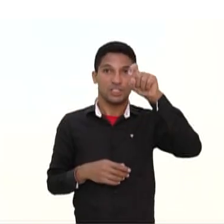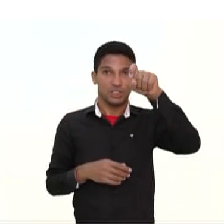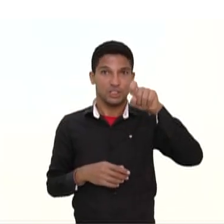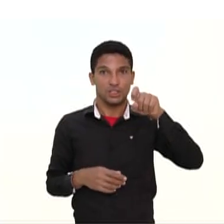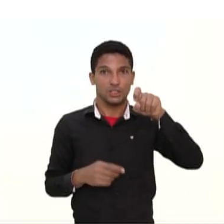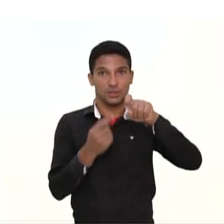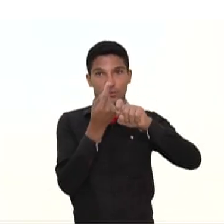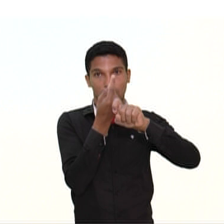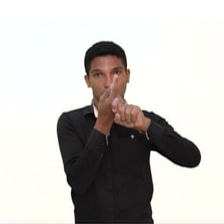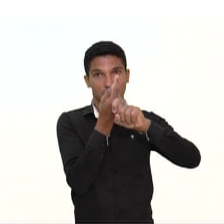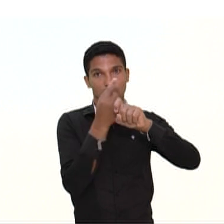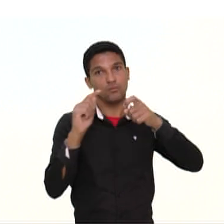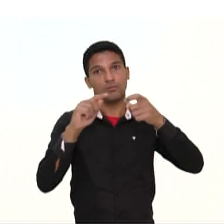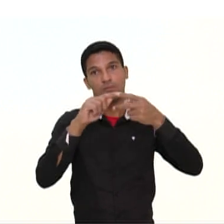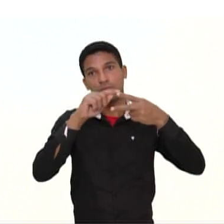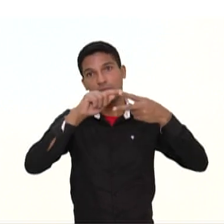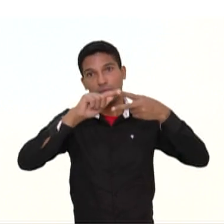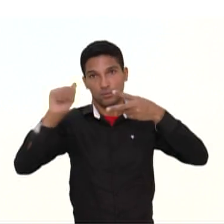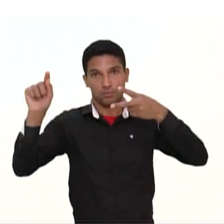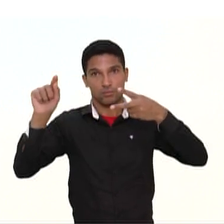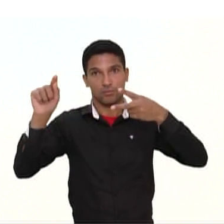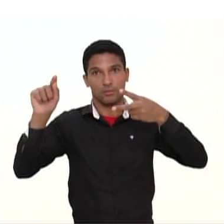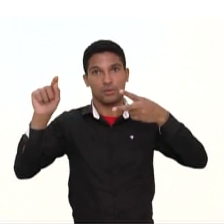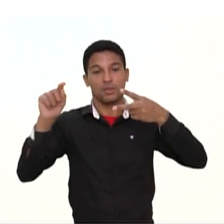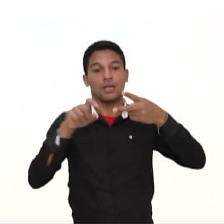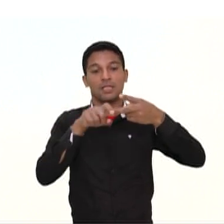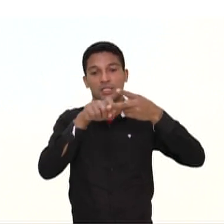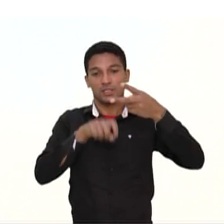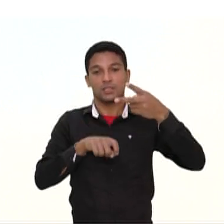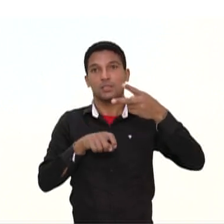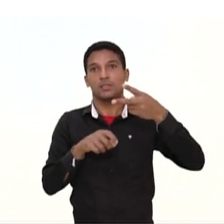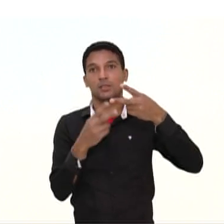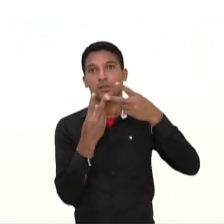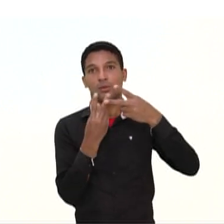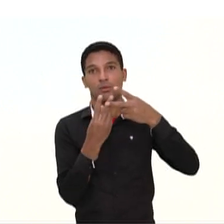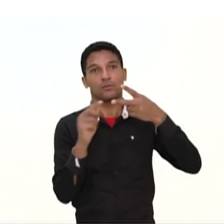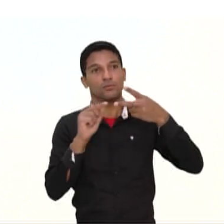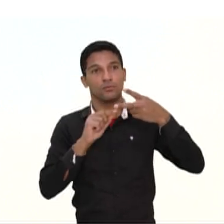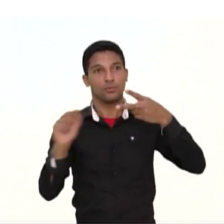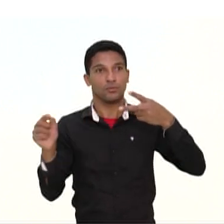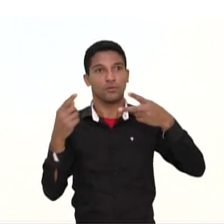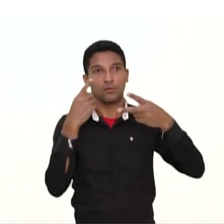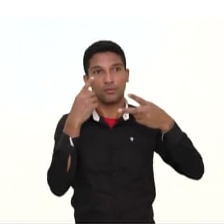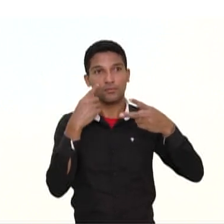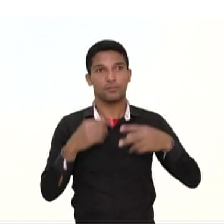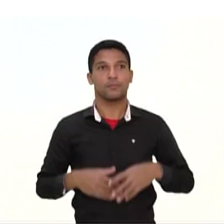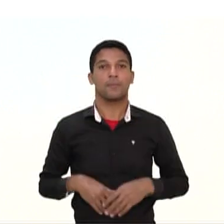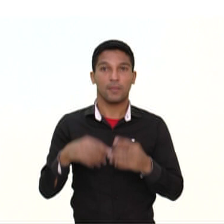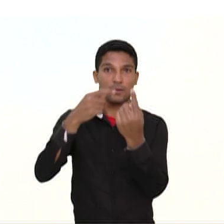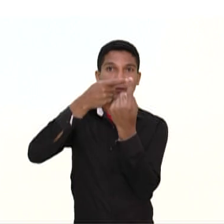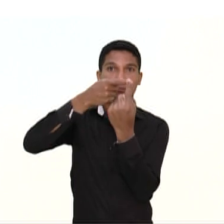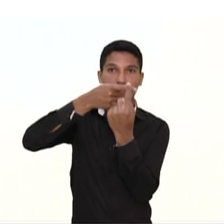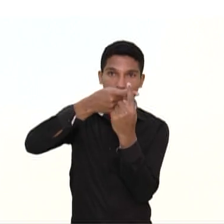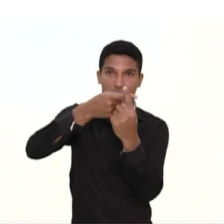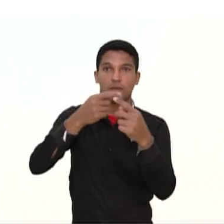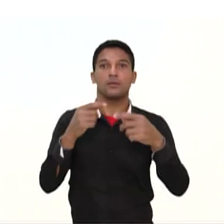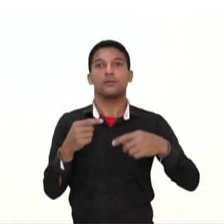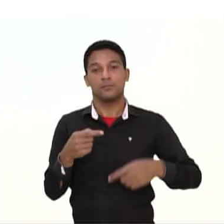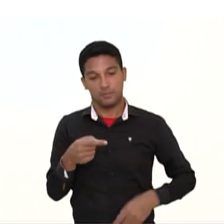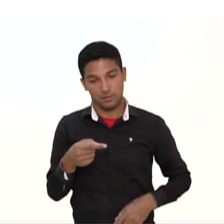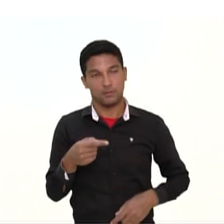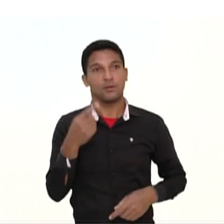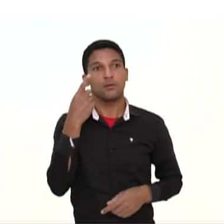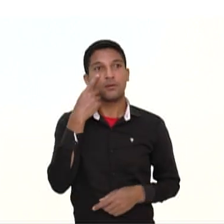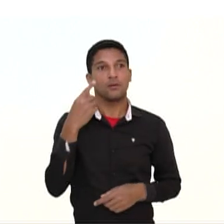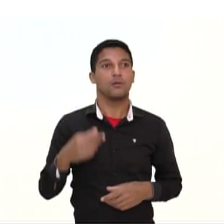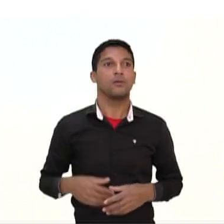tem mais ou menos, usa só o mais, vai ficar menos 4 mais 26, isso dá 22, 22 divididos pelo 2,